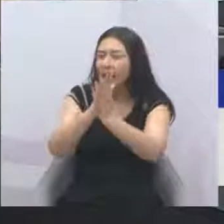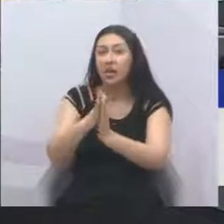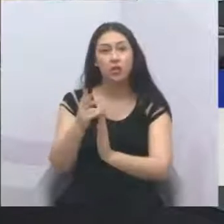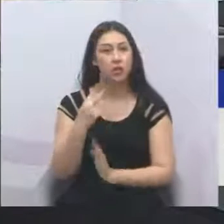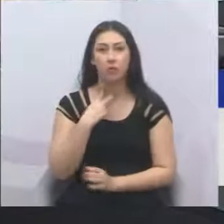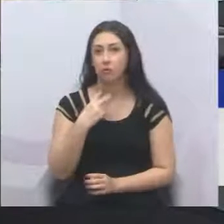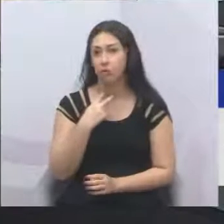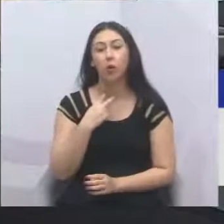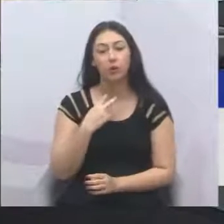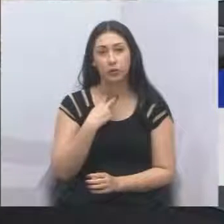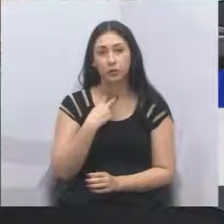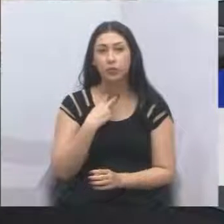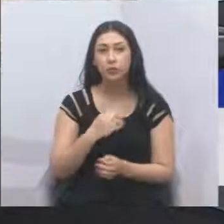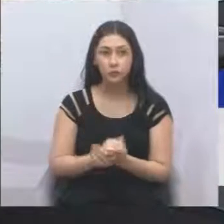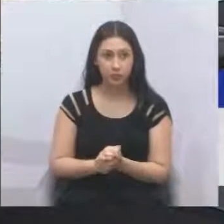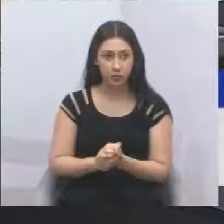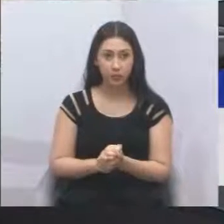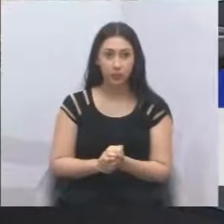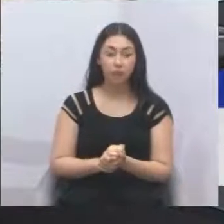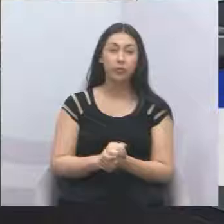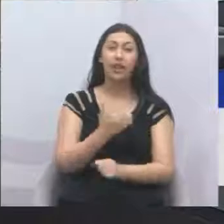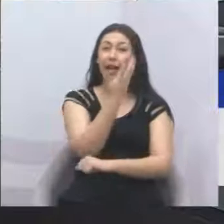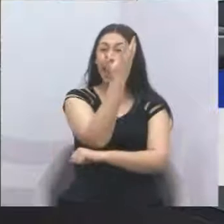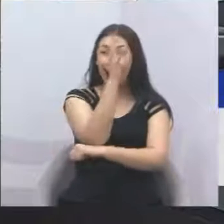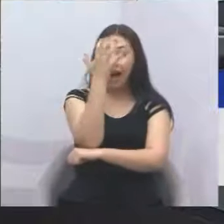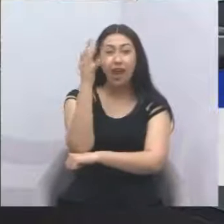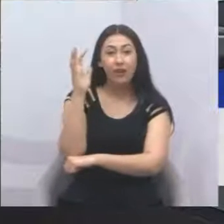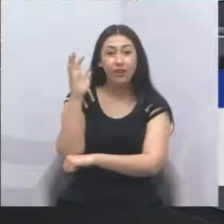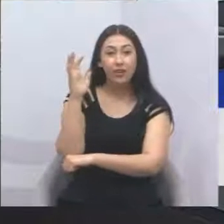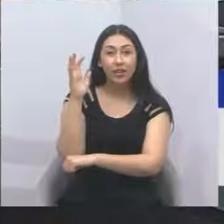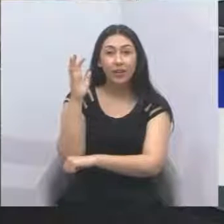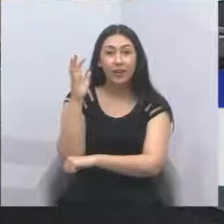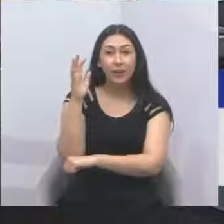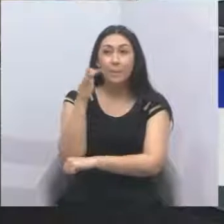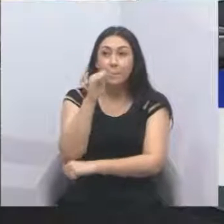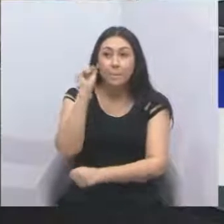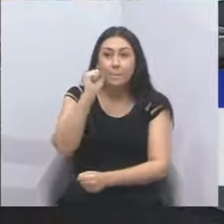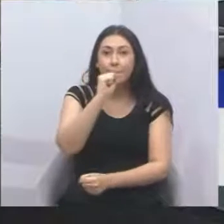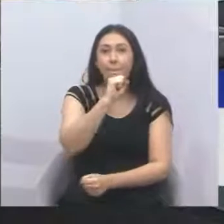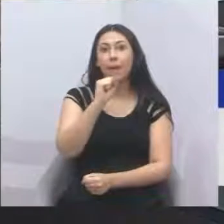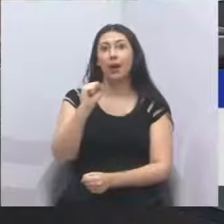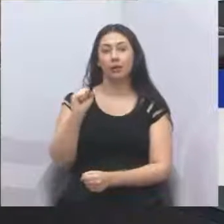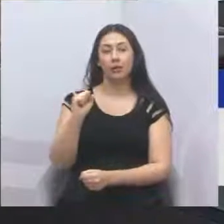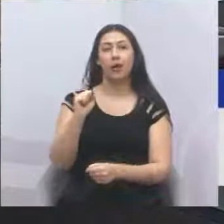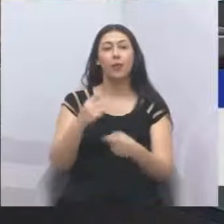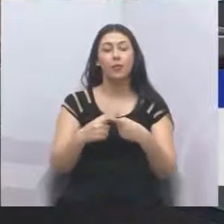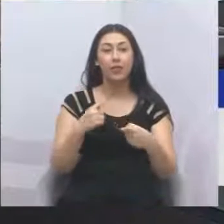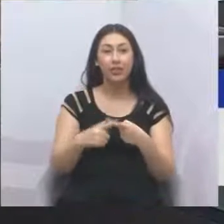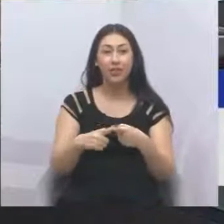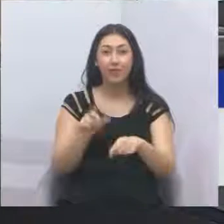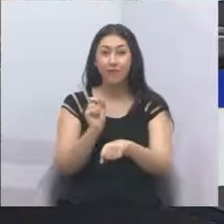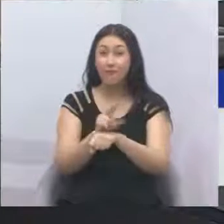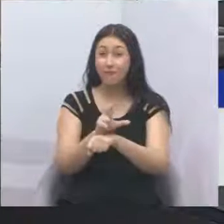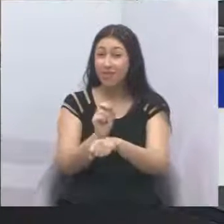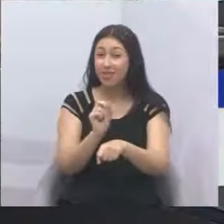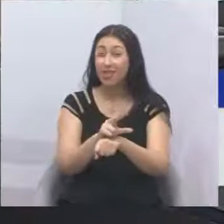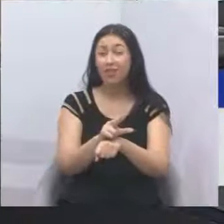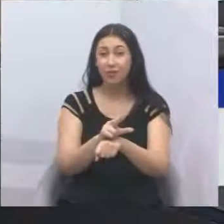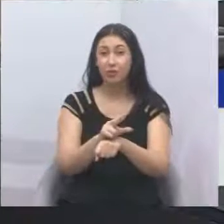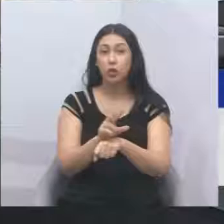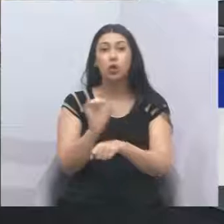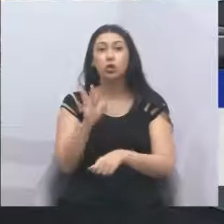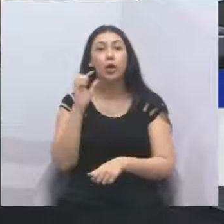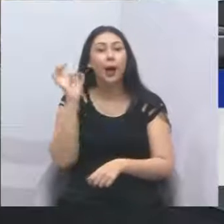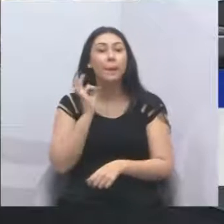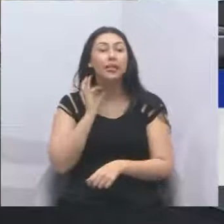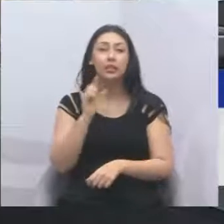abelhas. E essa árvore espatódia, né, ela elimina as abelhas porque ela é uma planta tóxica, e não somente